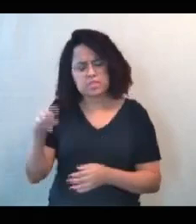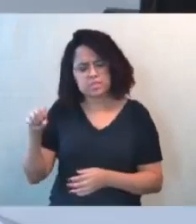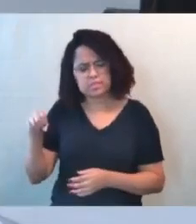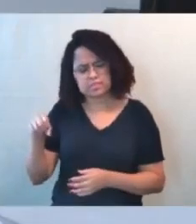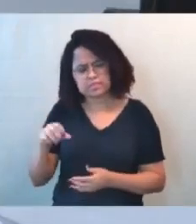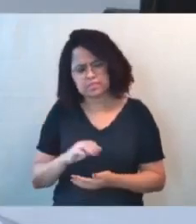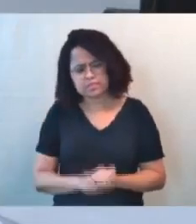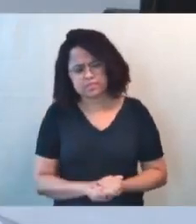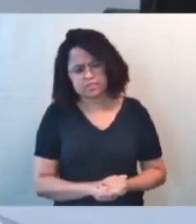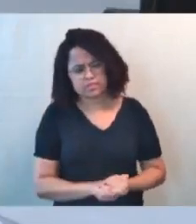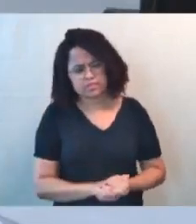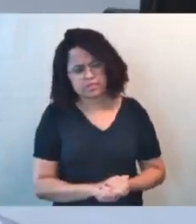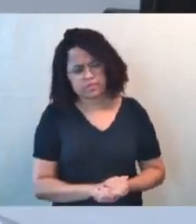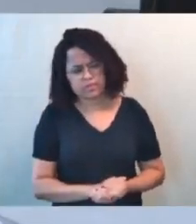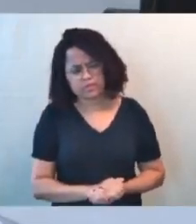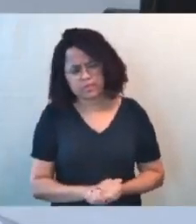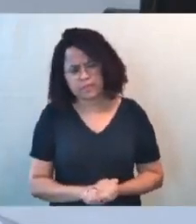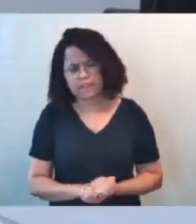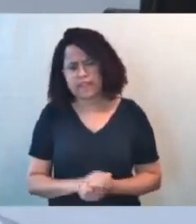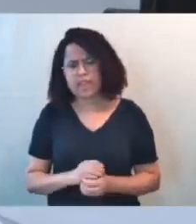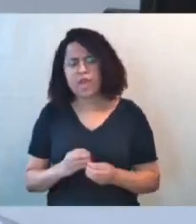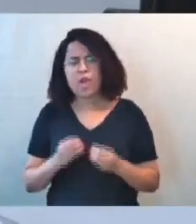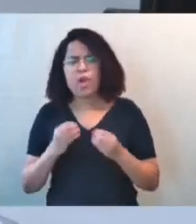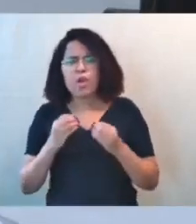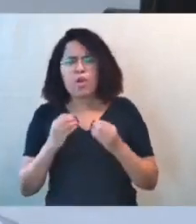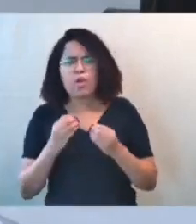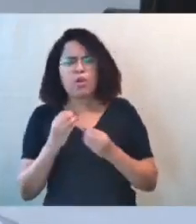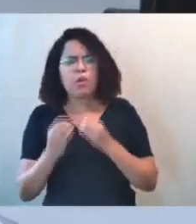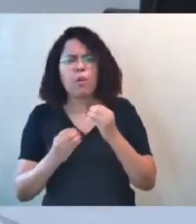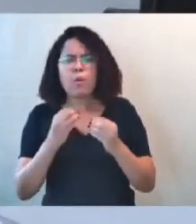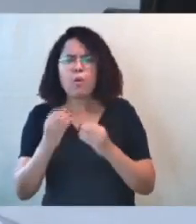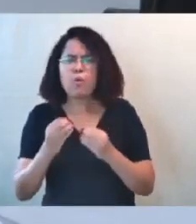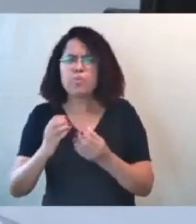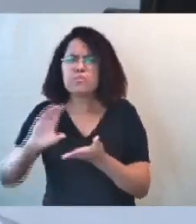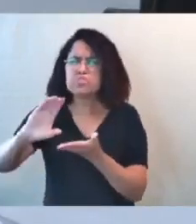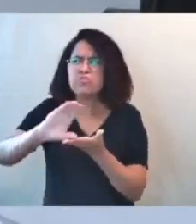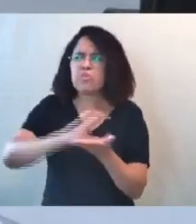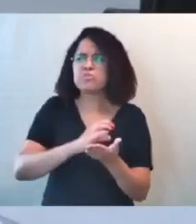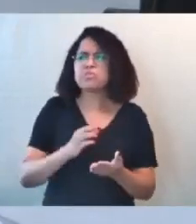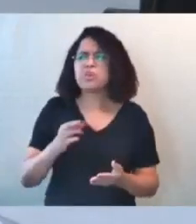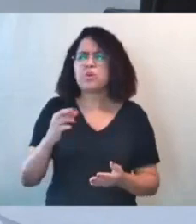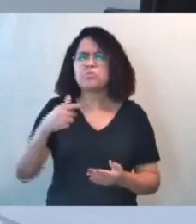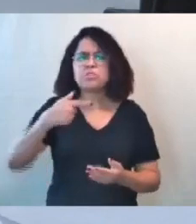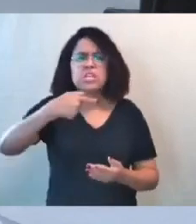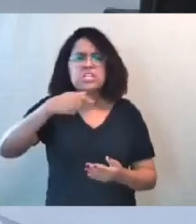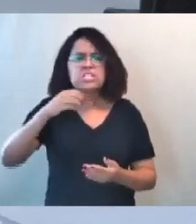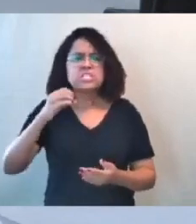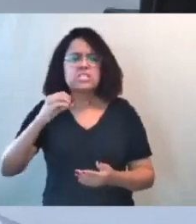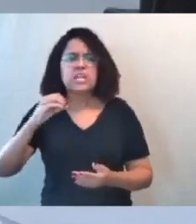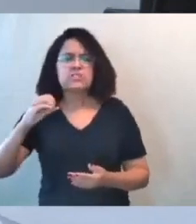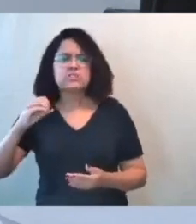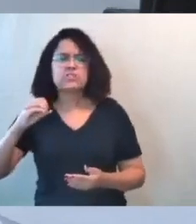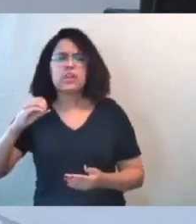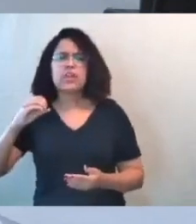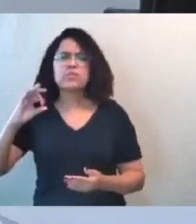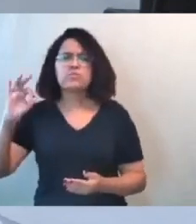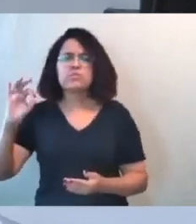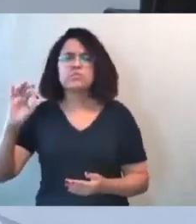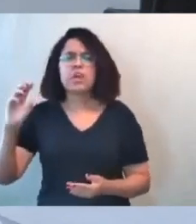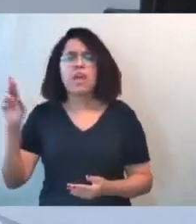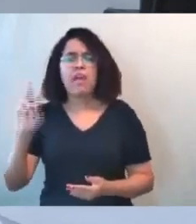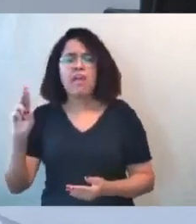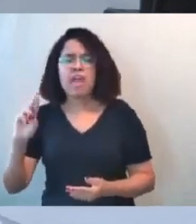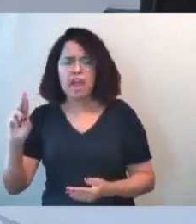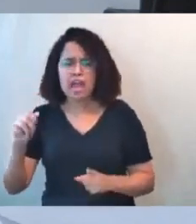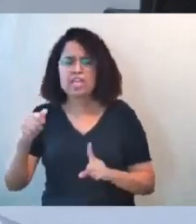uma devolução de R$ 700 mês desde meados de 2020 pelos permissionários, se nós não sabemos o número